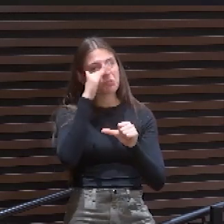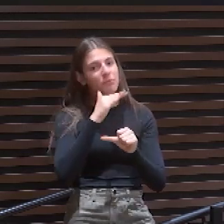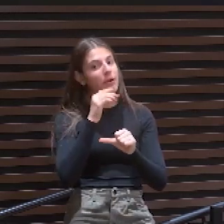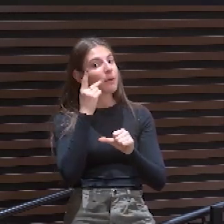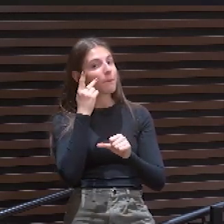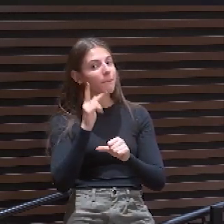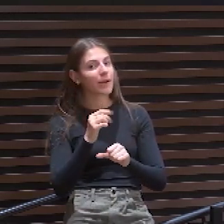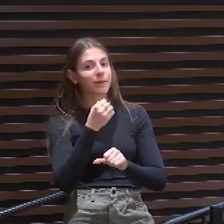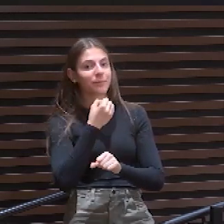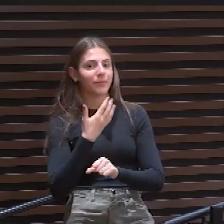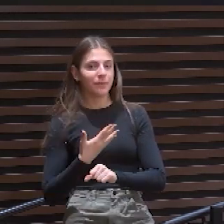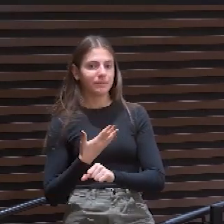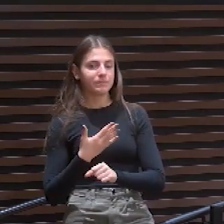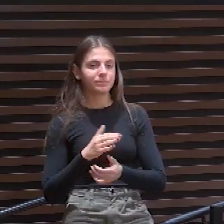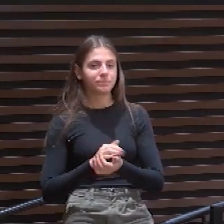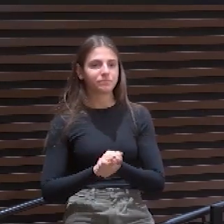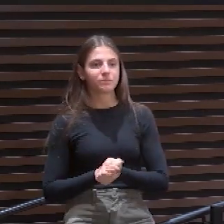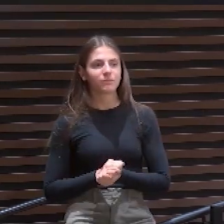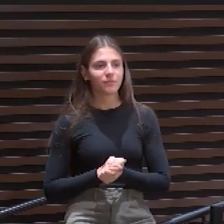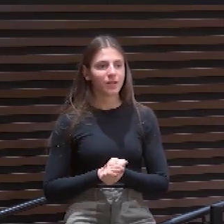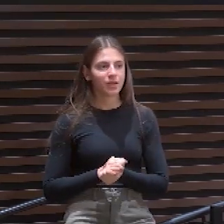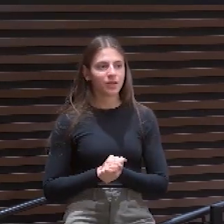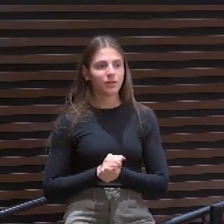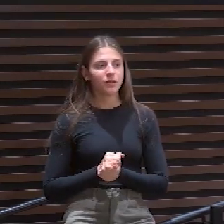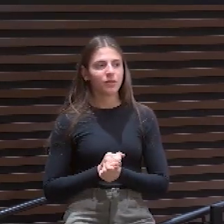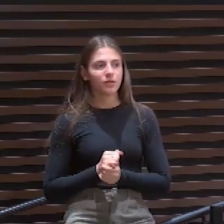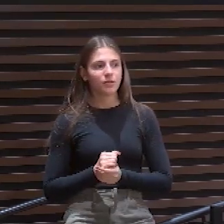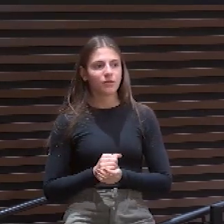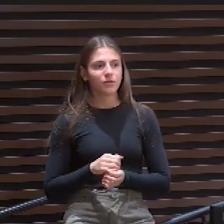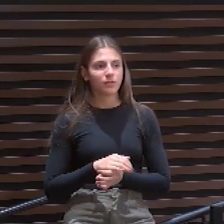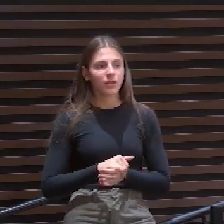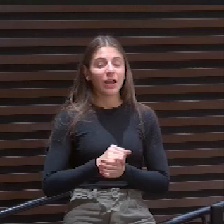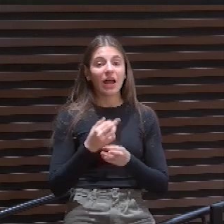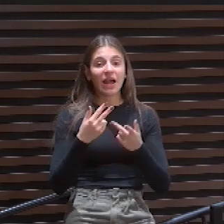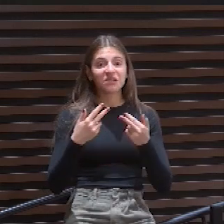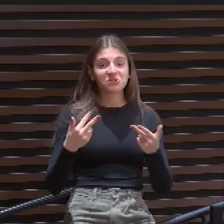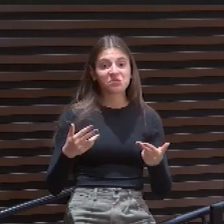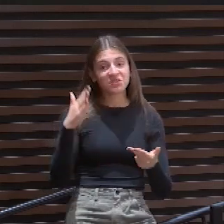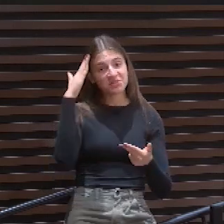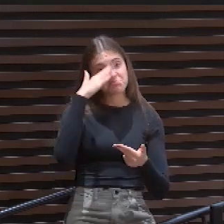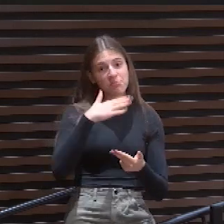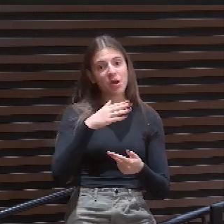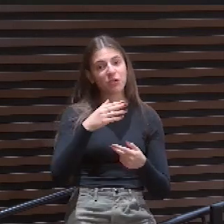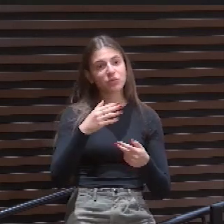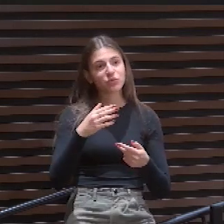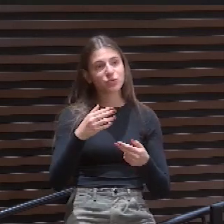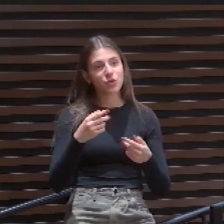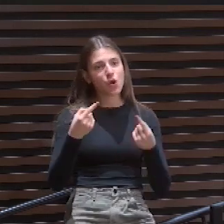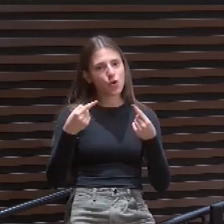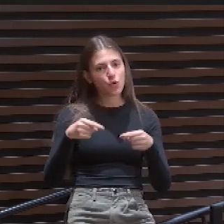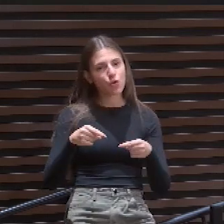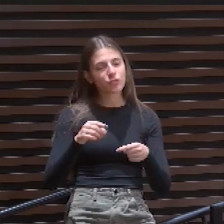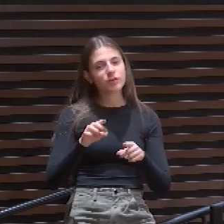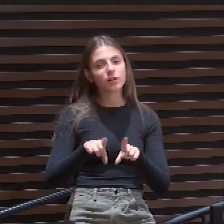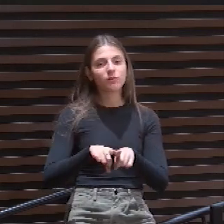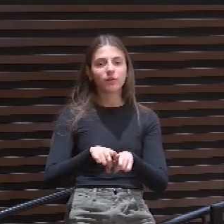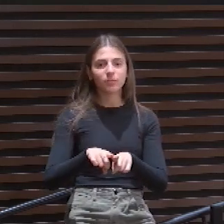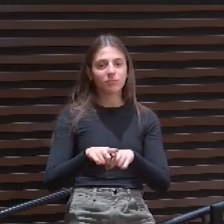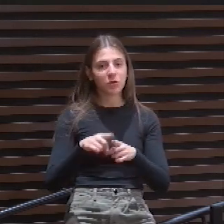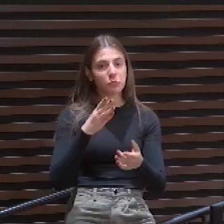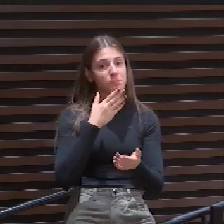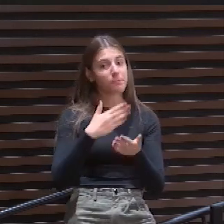dizer. As sentenças contra o irmão perdem lugar para o perdão. Com